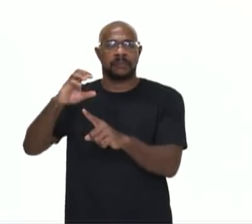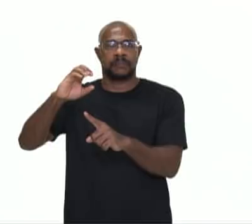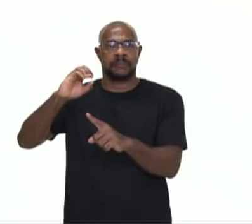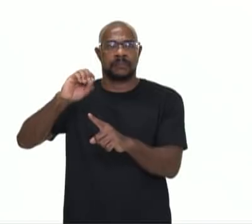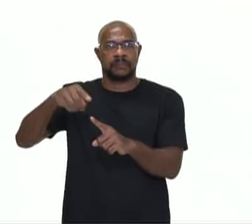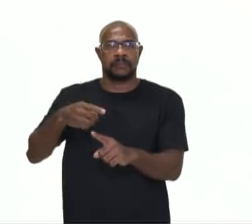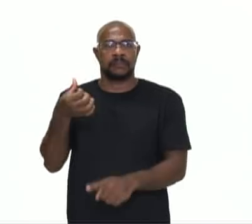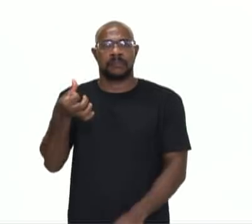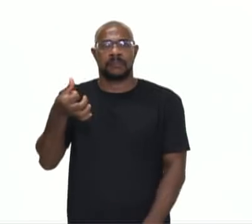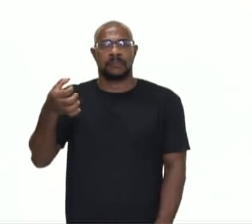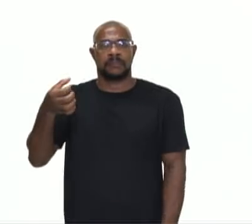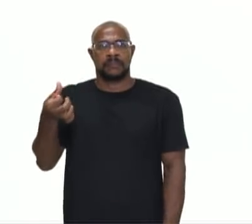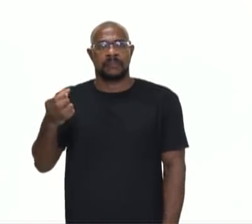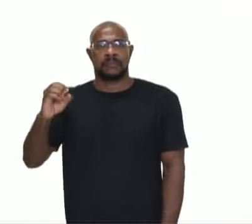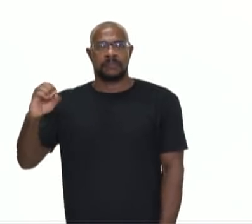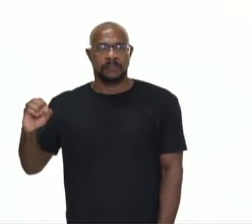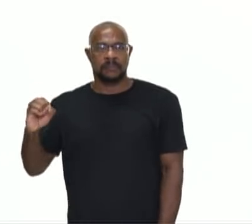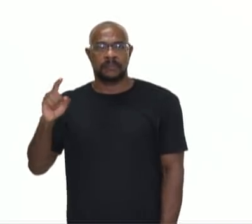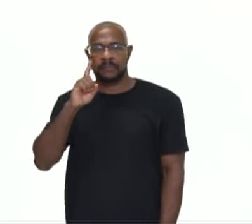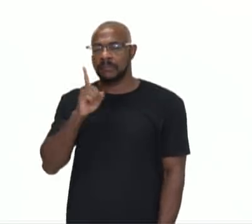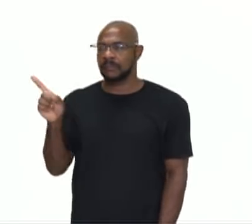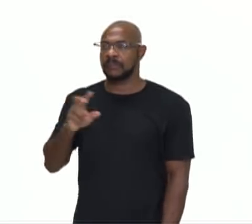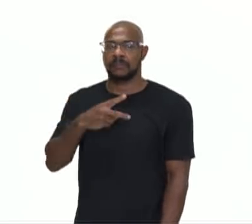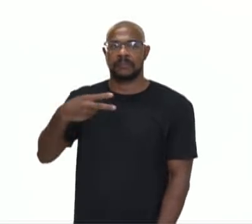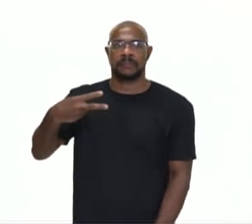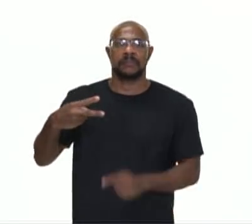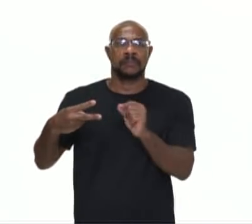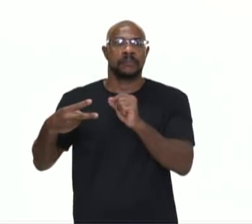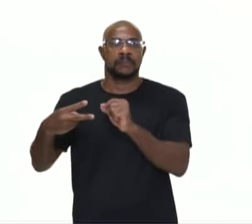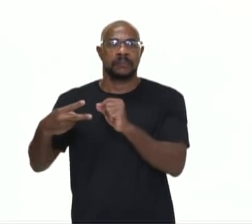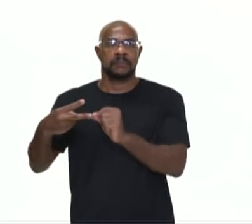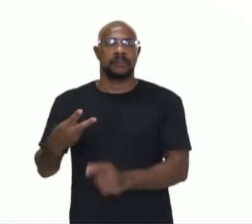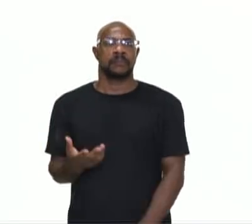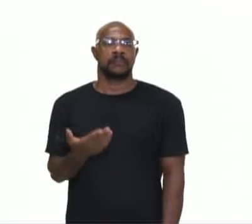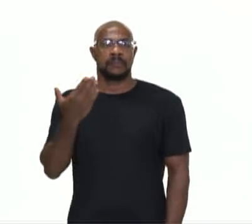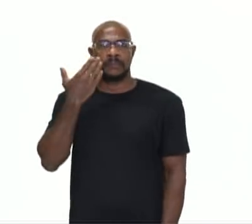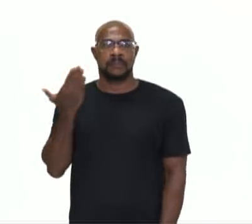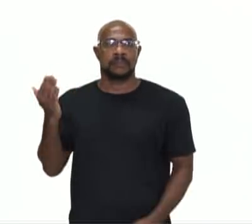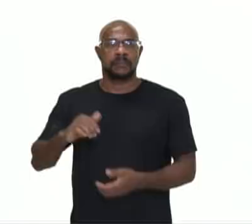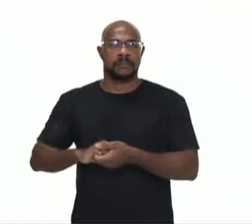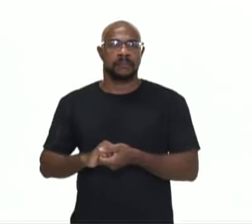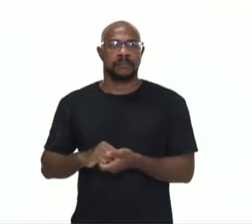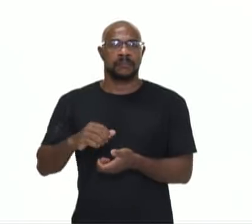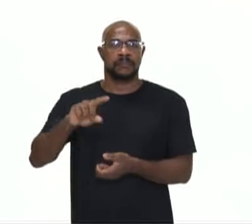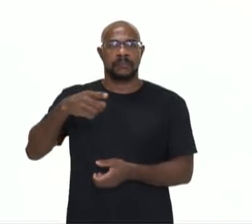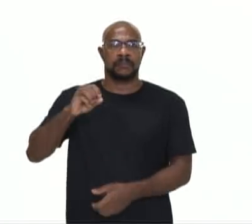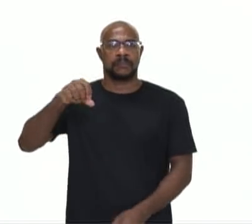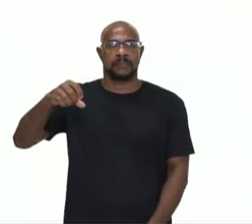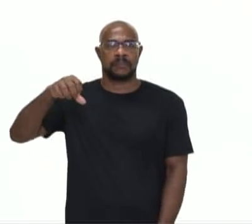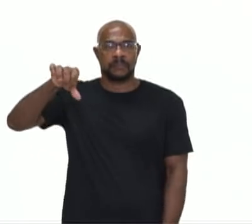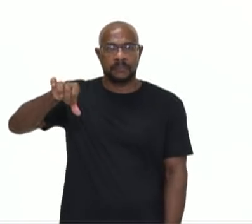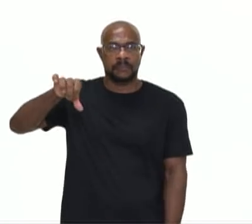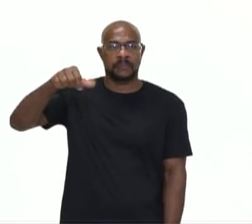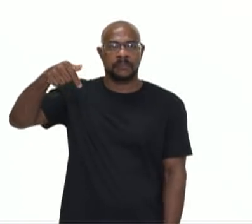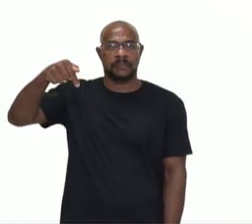0,975 da estrada. Tá? Subtraindo 0,975 do 1, você vai ter